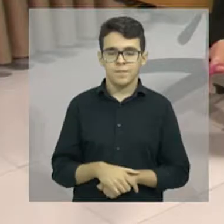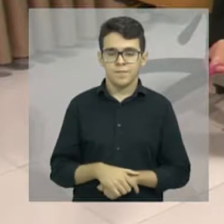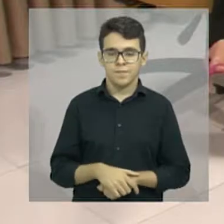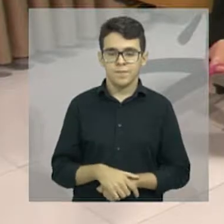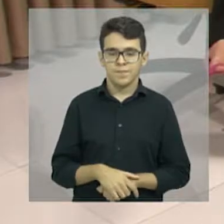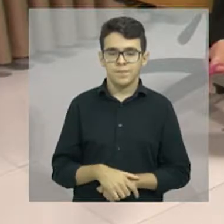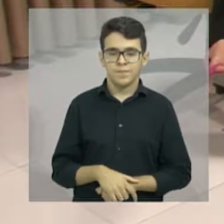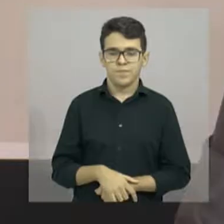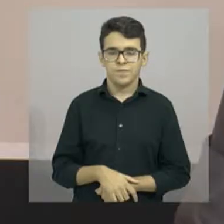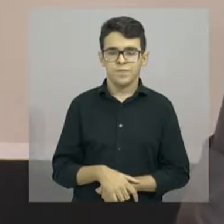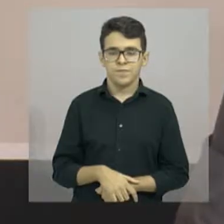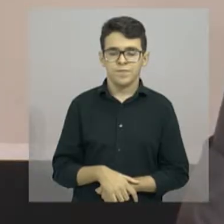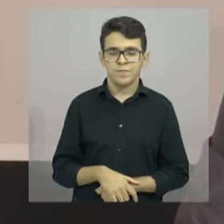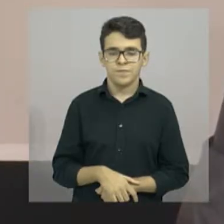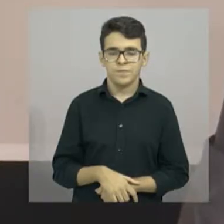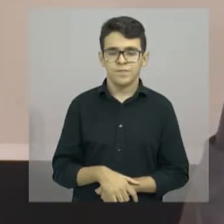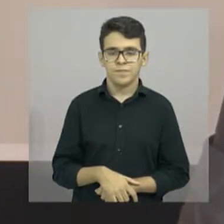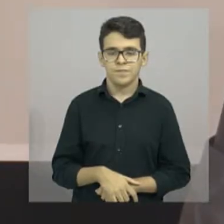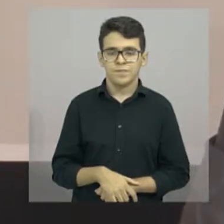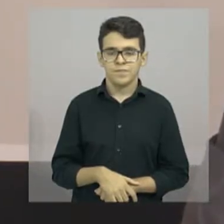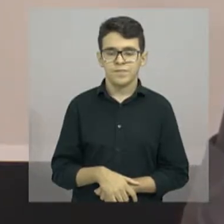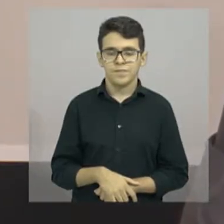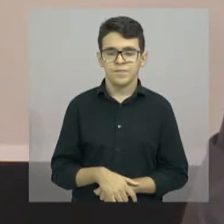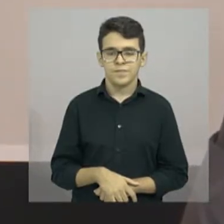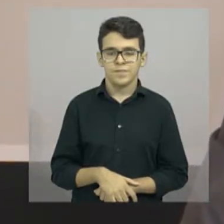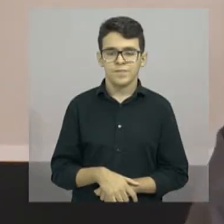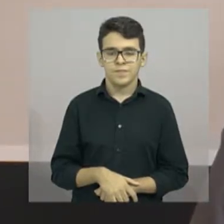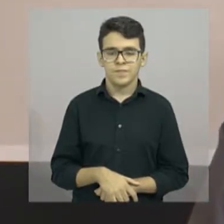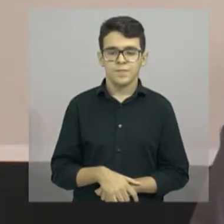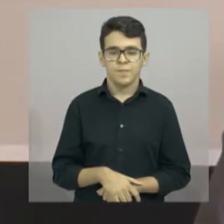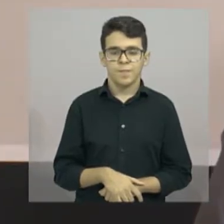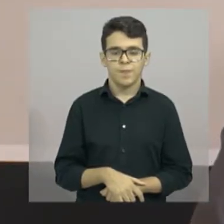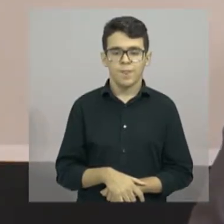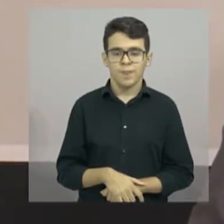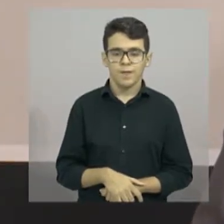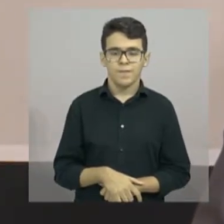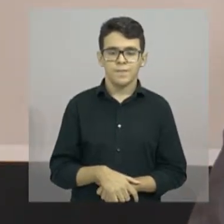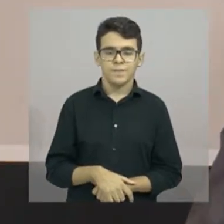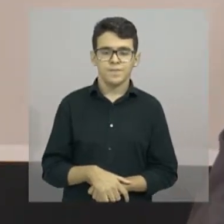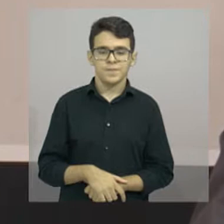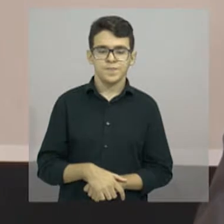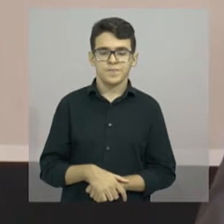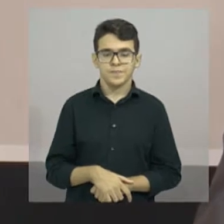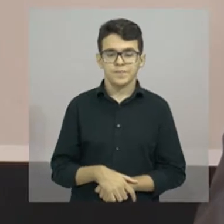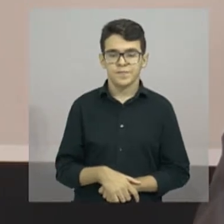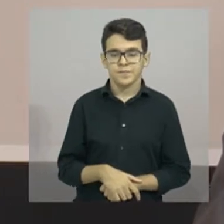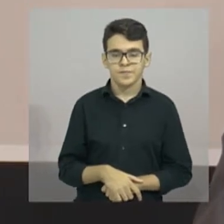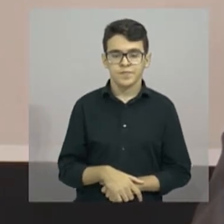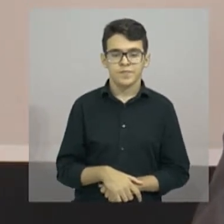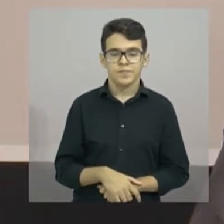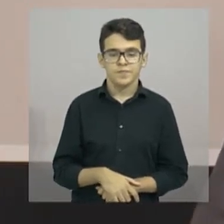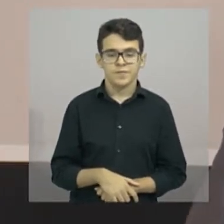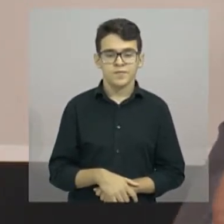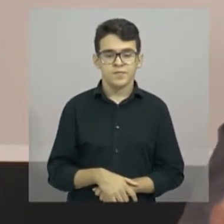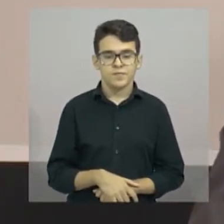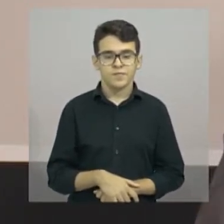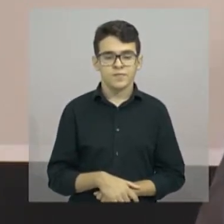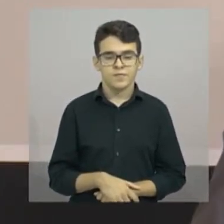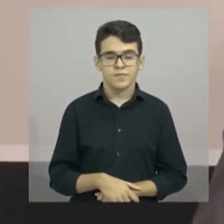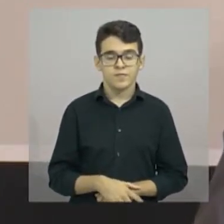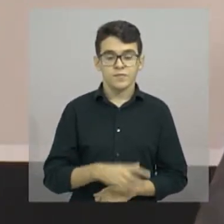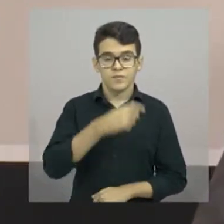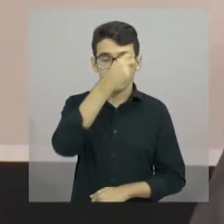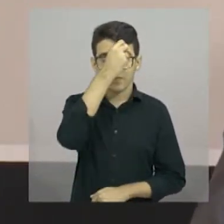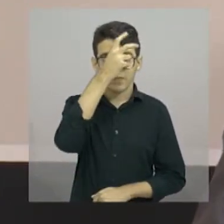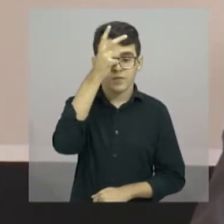isso não teria dificuldade pela prefeitura, né? Hoje você tem uma rede conveniada enorme que